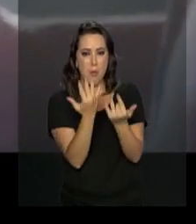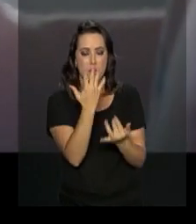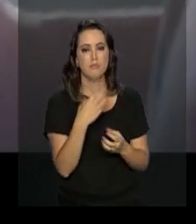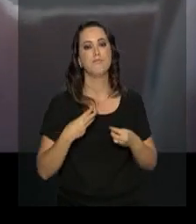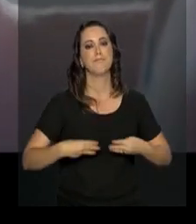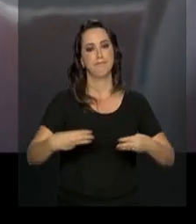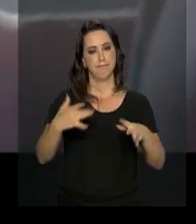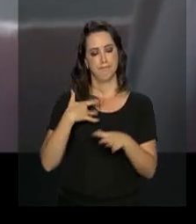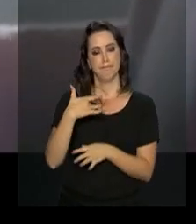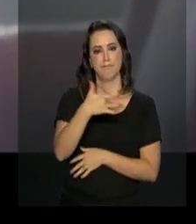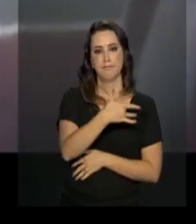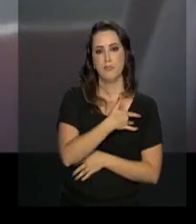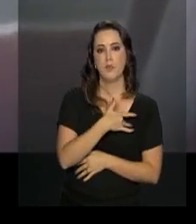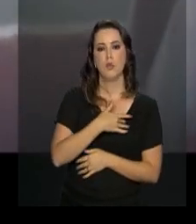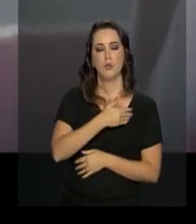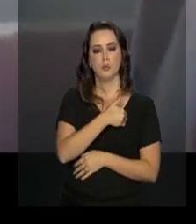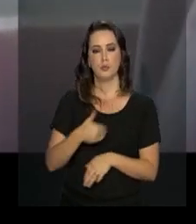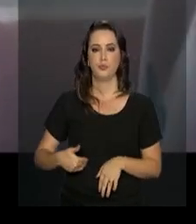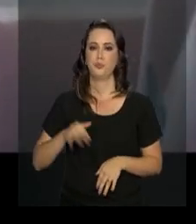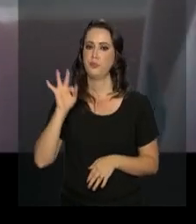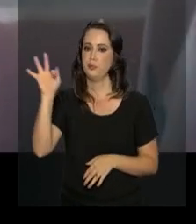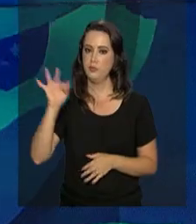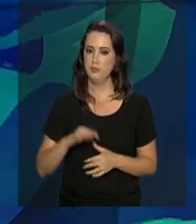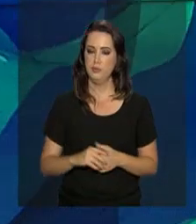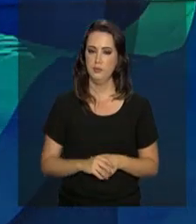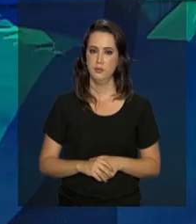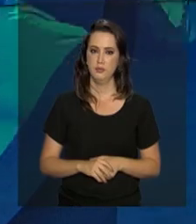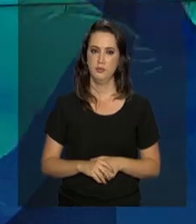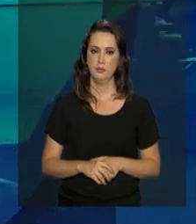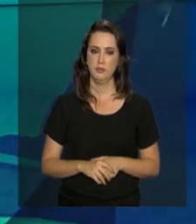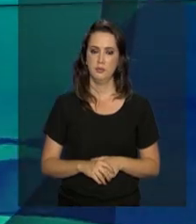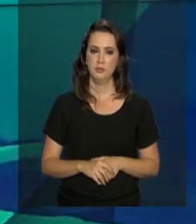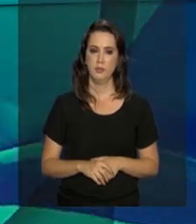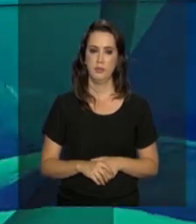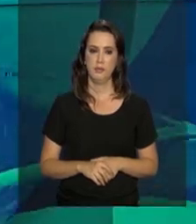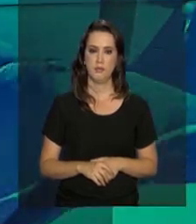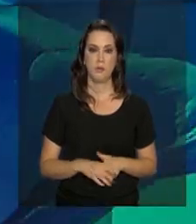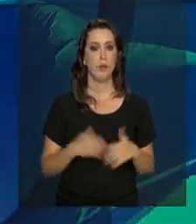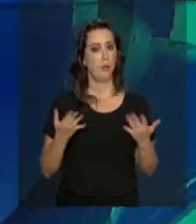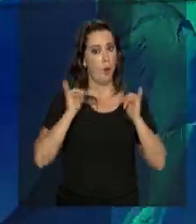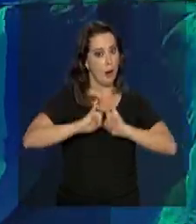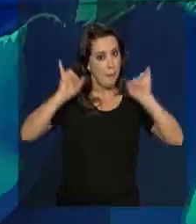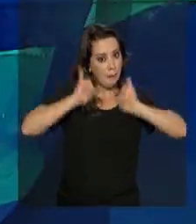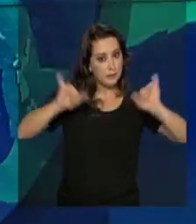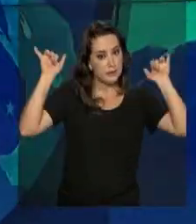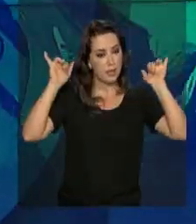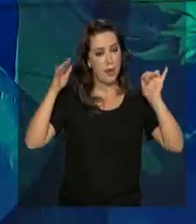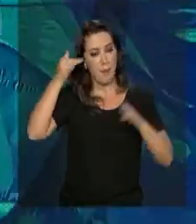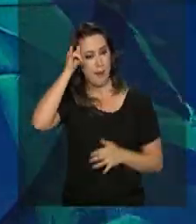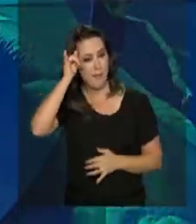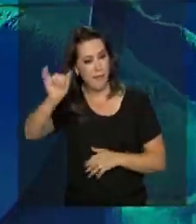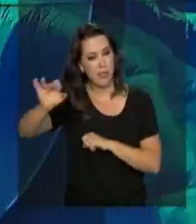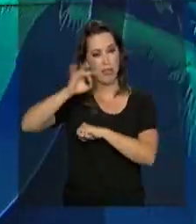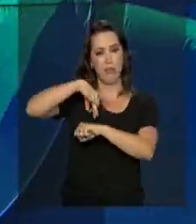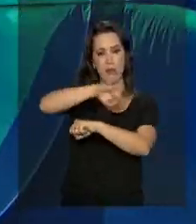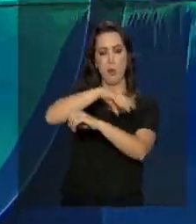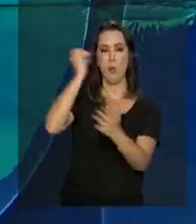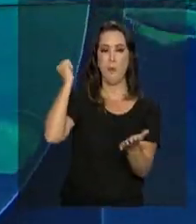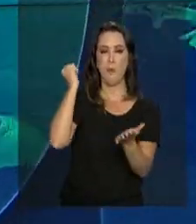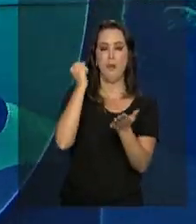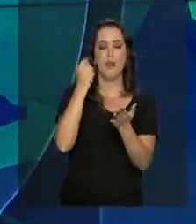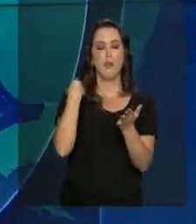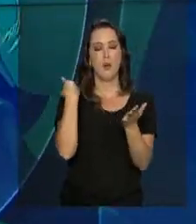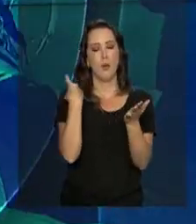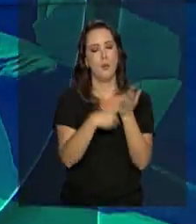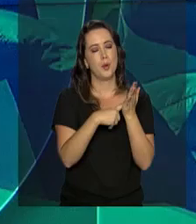ministério da saúde o governo federal e uma grande mobilização nacional de combate ao mosquito está marcada para o